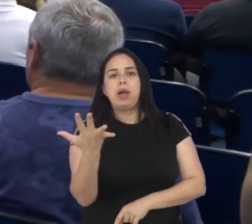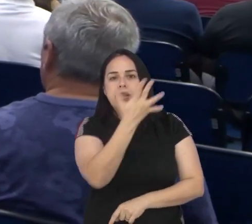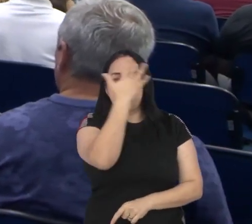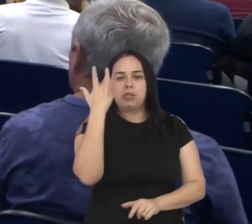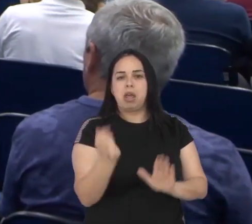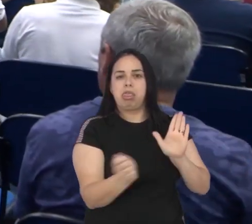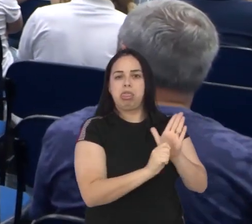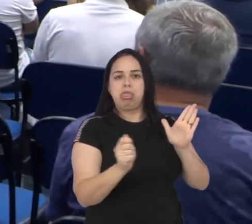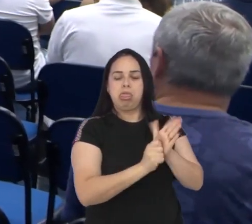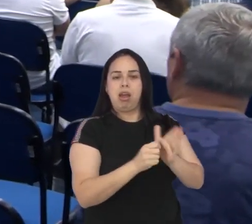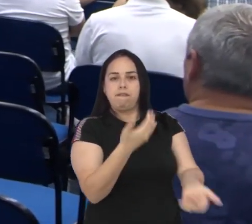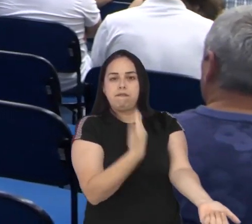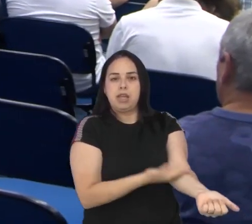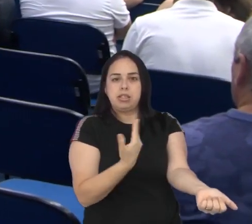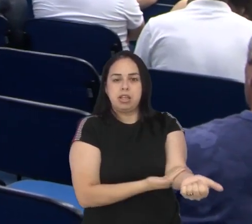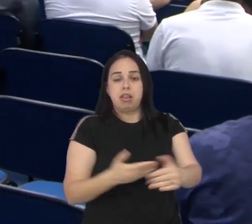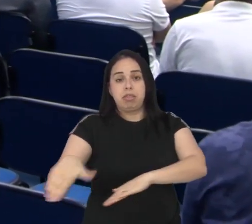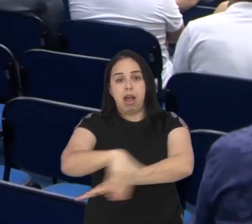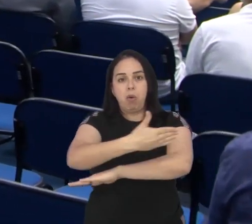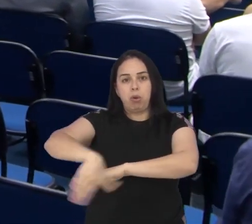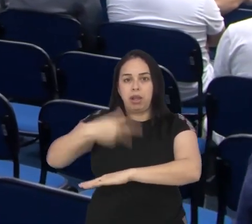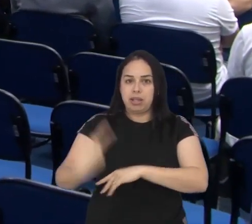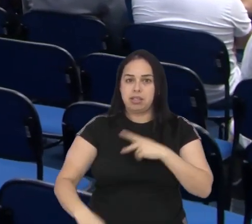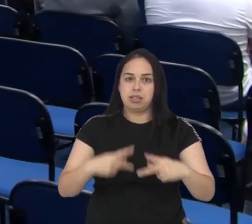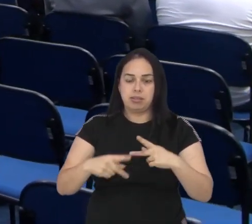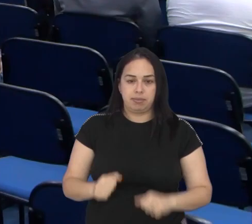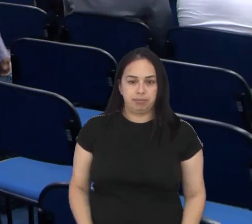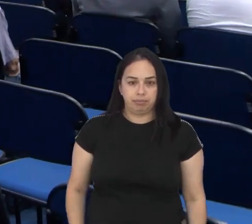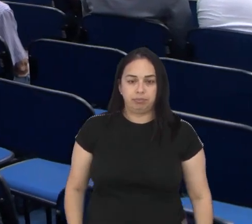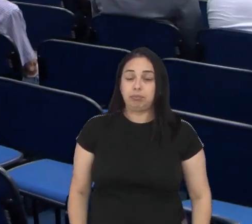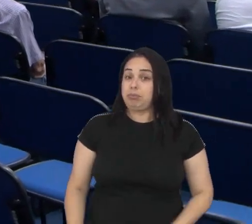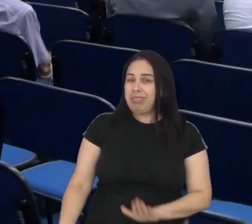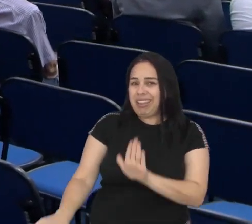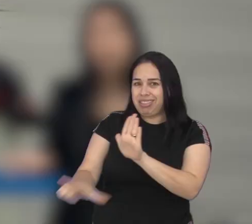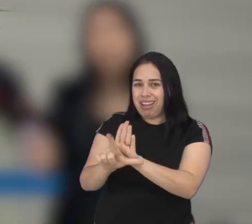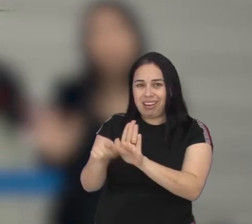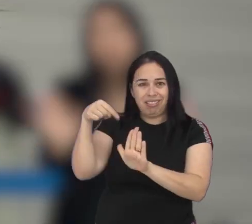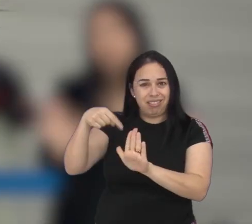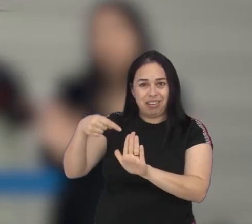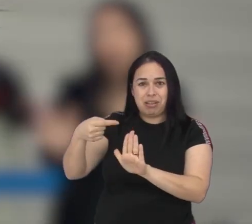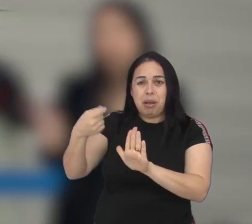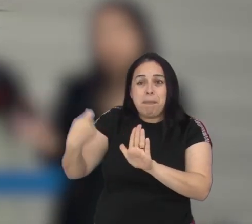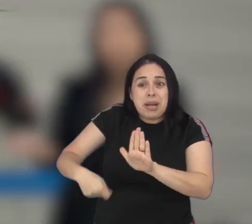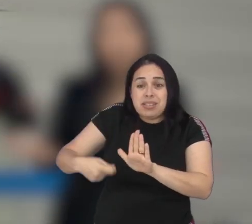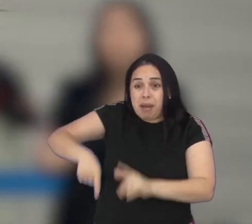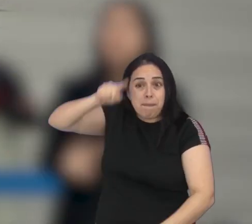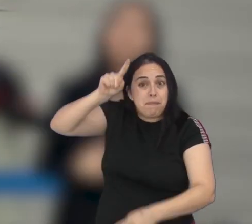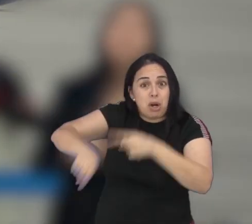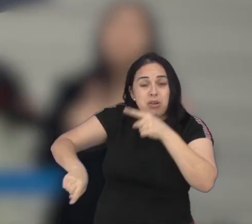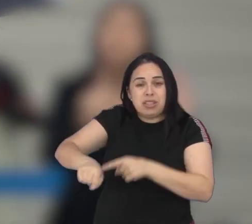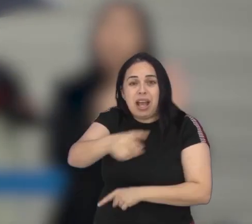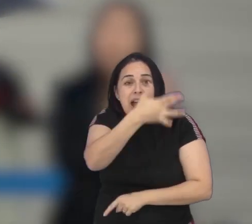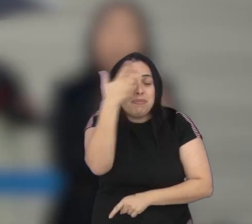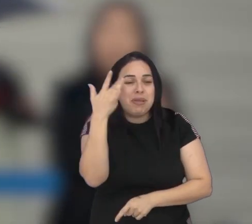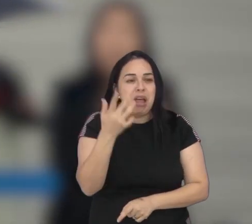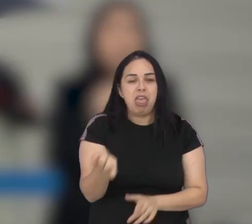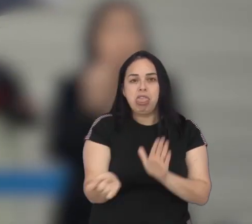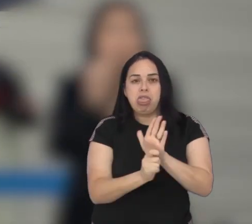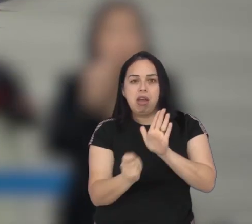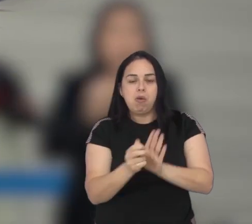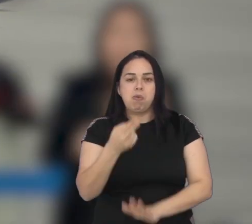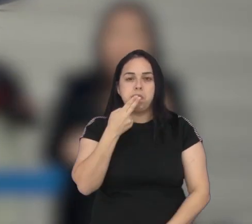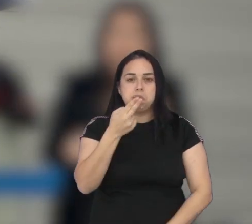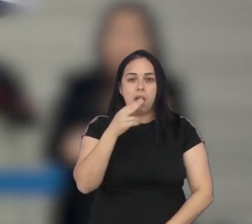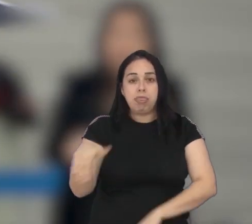em relação à quantidade de usuários de entorpecentes nas ruas da cidade. Uma lei que proibisse